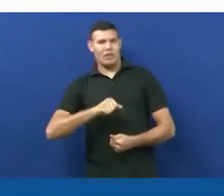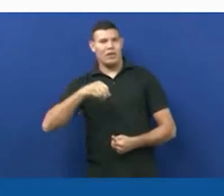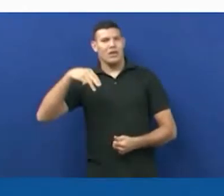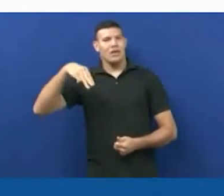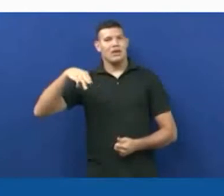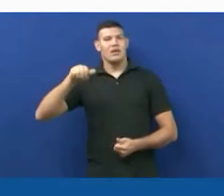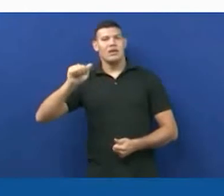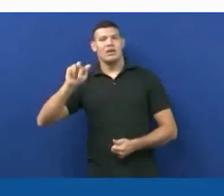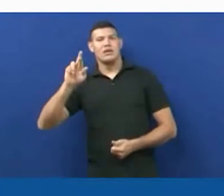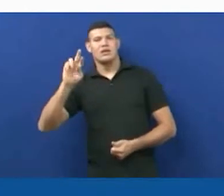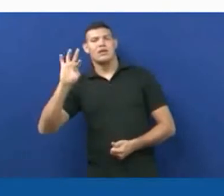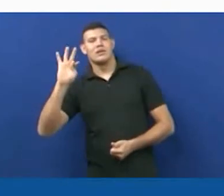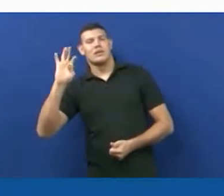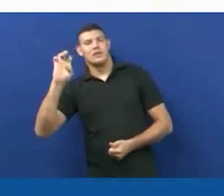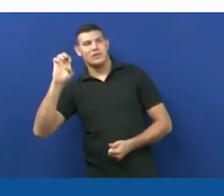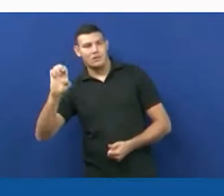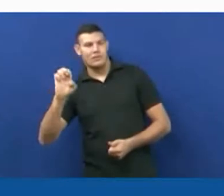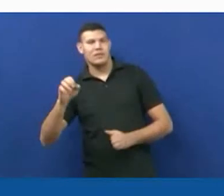Marte,